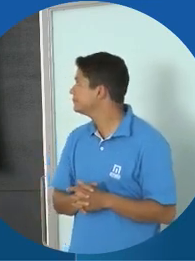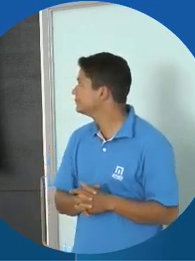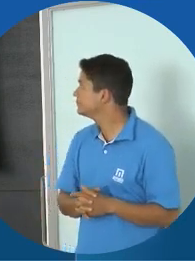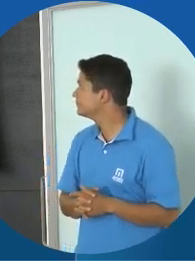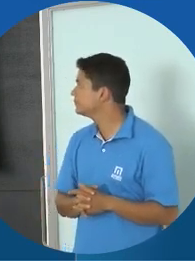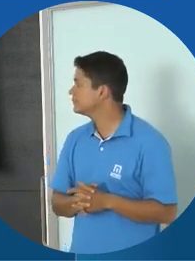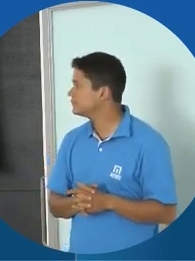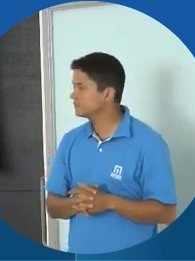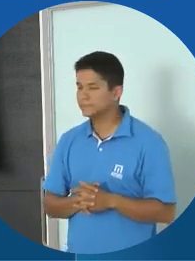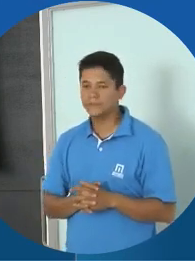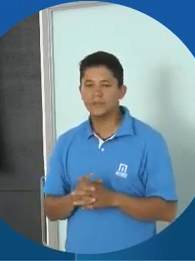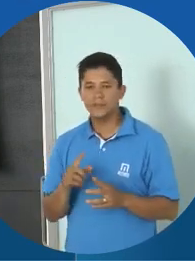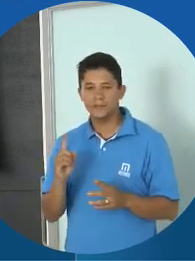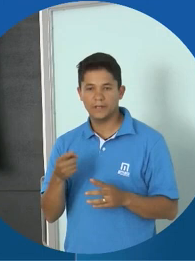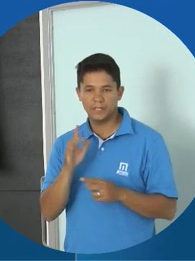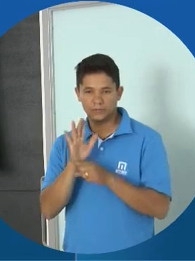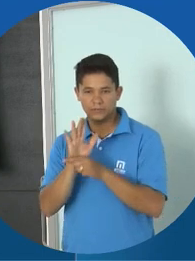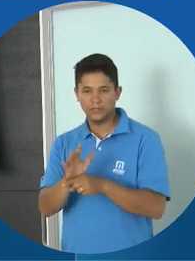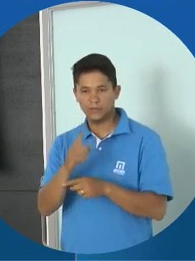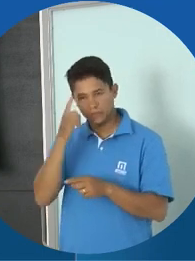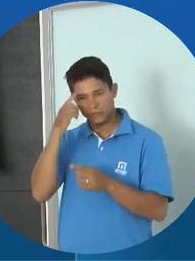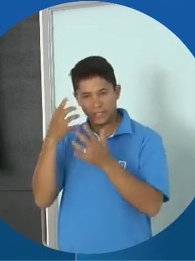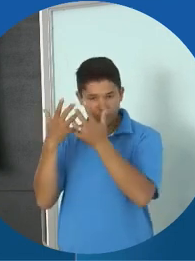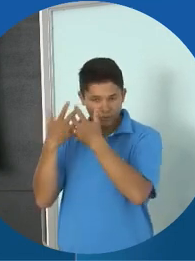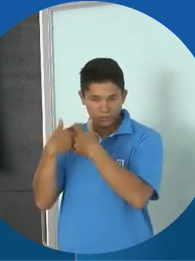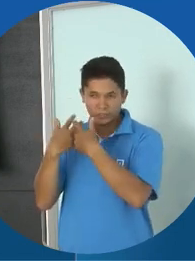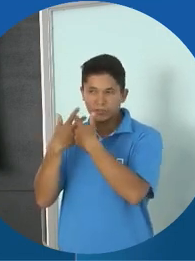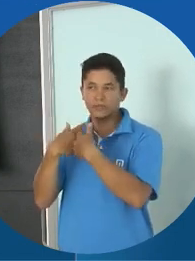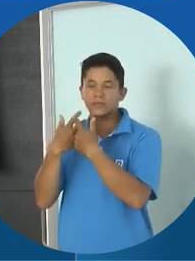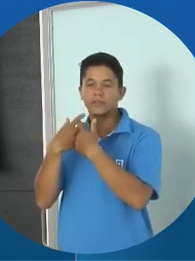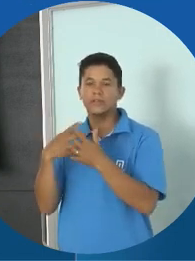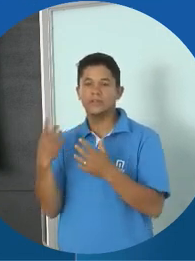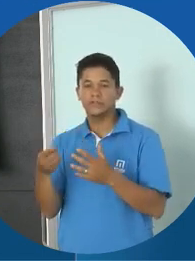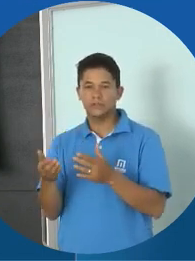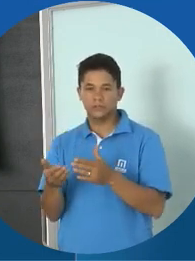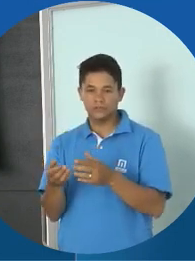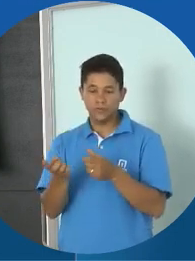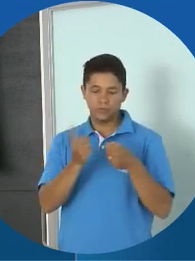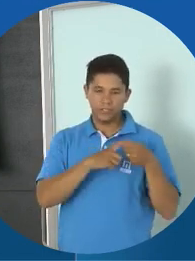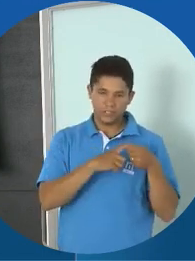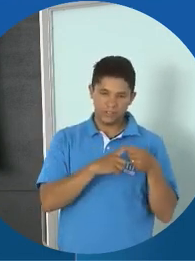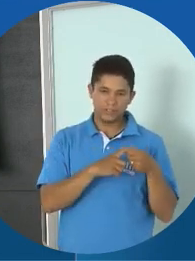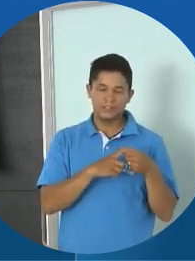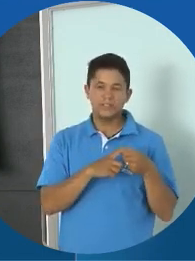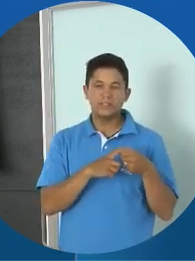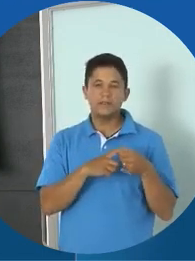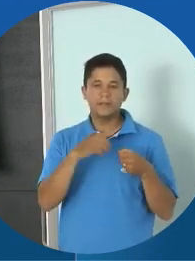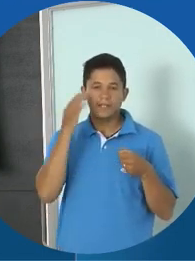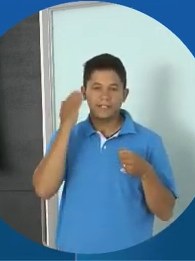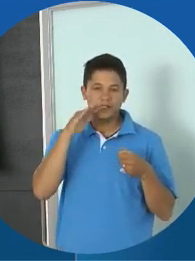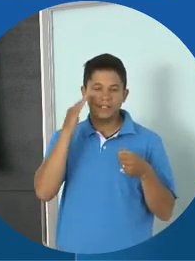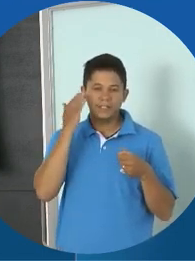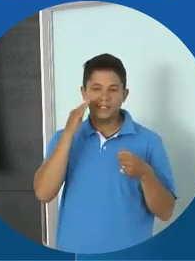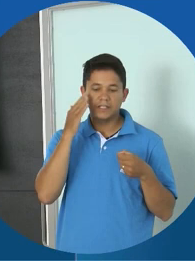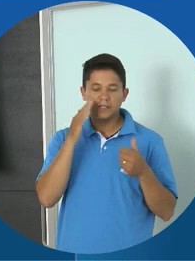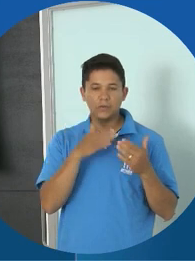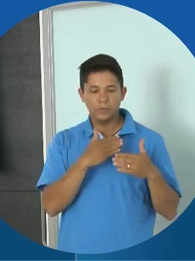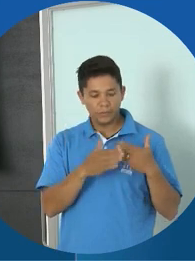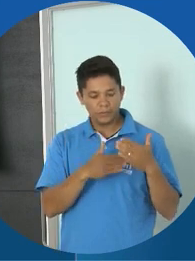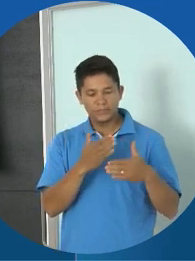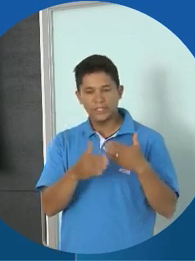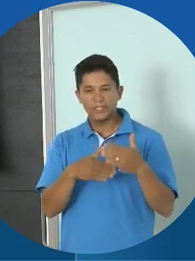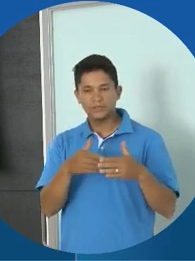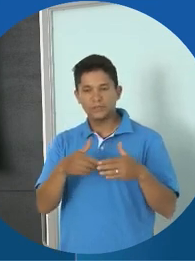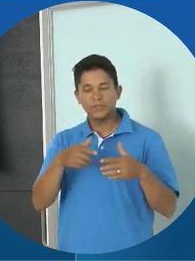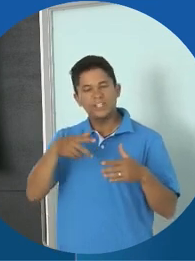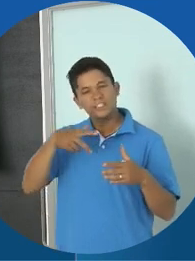Para nortear nosso raciocínio, a gente dá um passo atrás, primeiramente, para entender qual o processo de